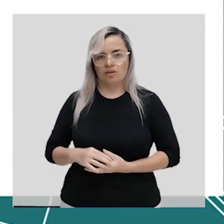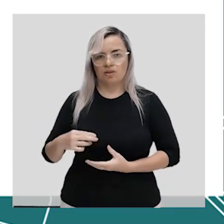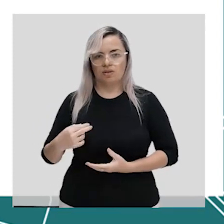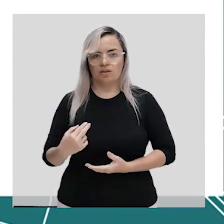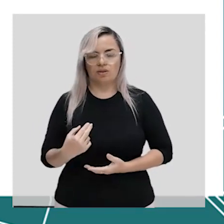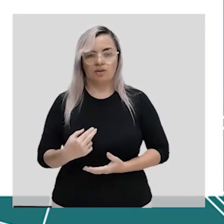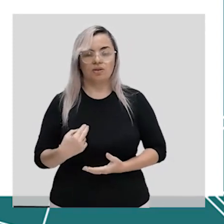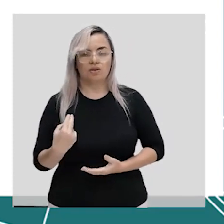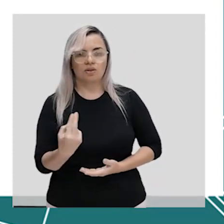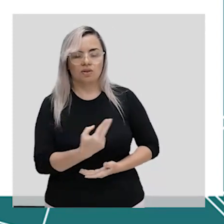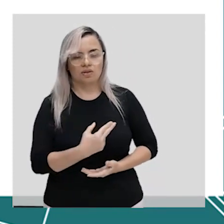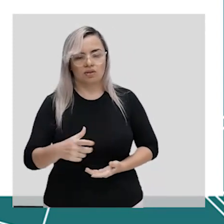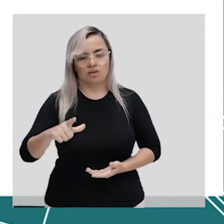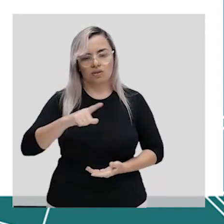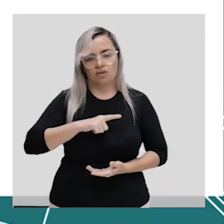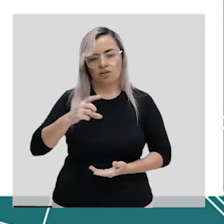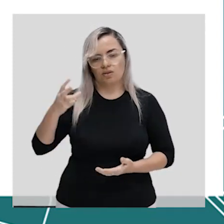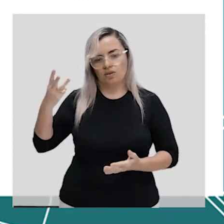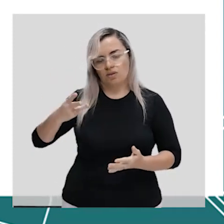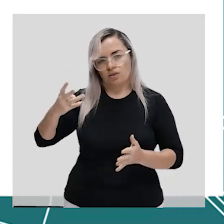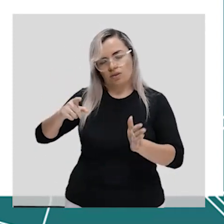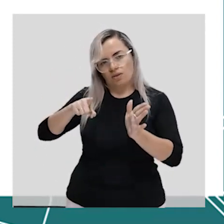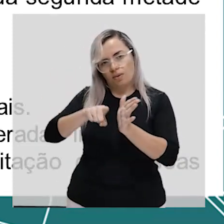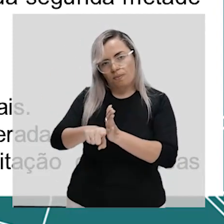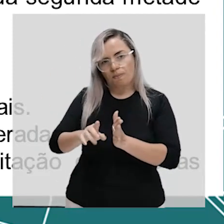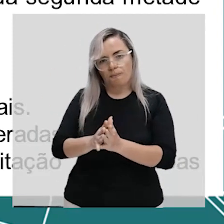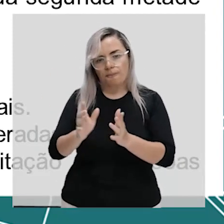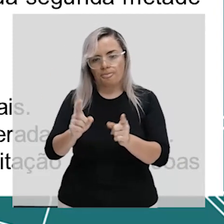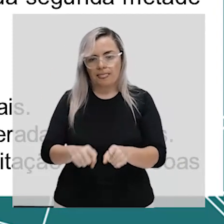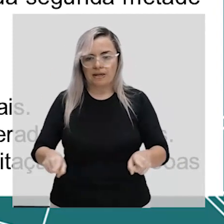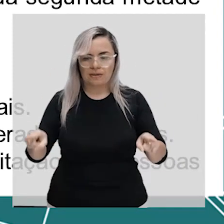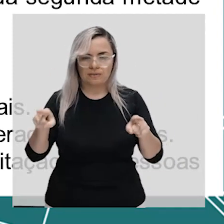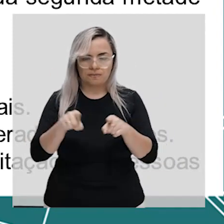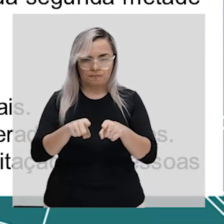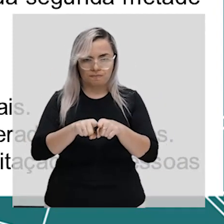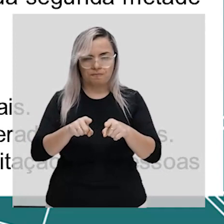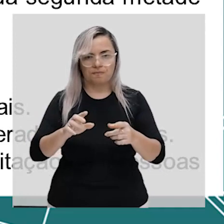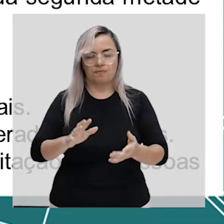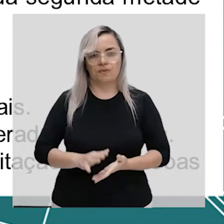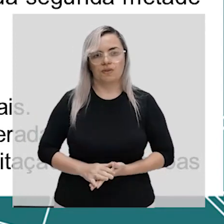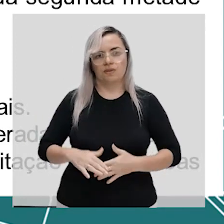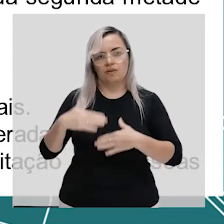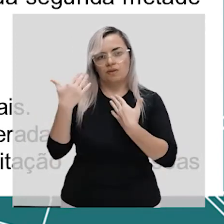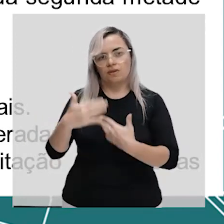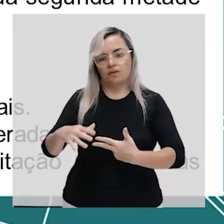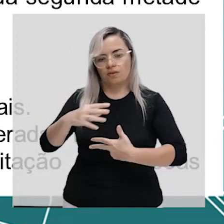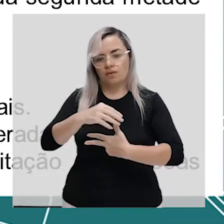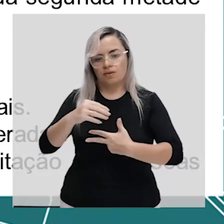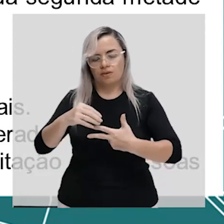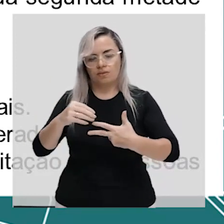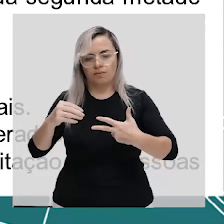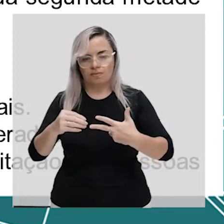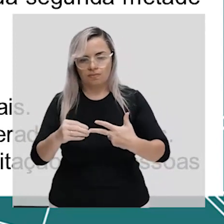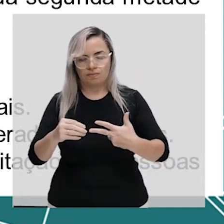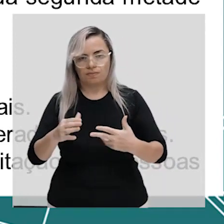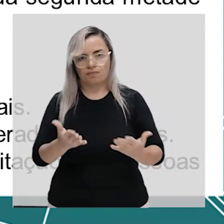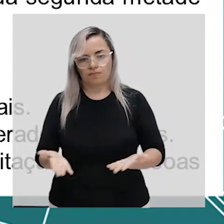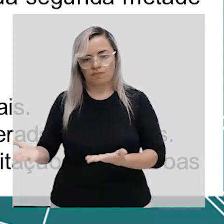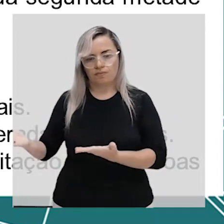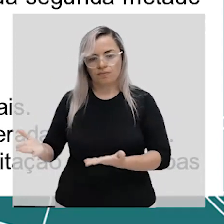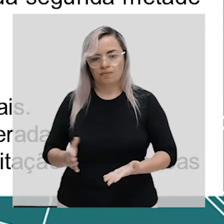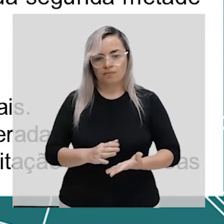terceiro item, também presente em prova do Enem. A